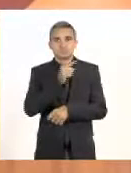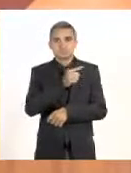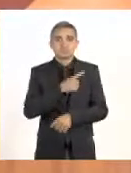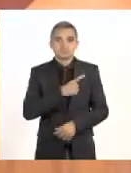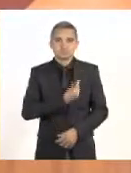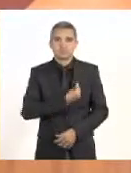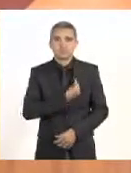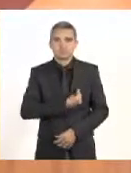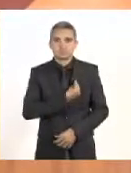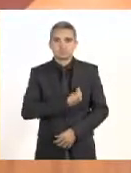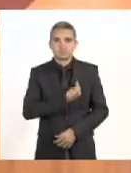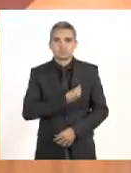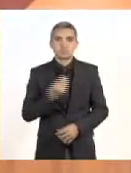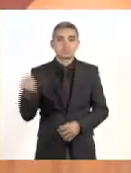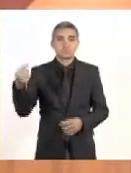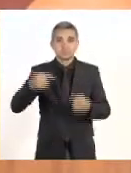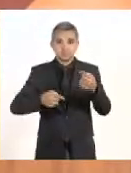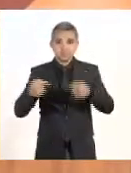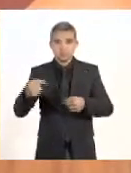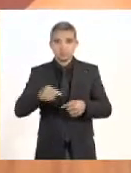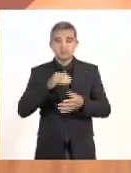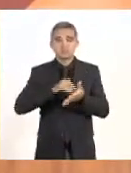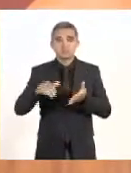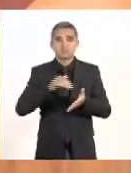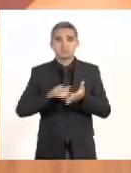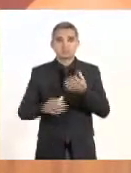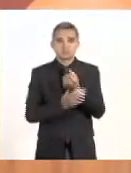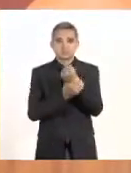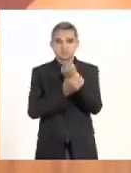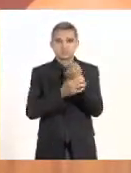presentes o secretário de Segurança Pública do Estado do Maranhão,